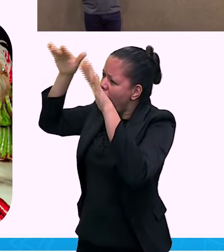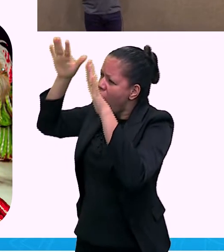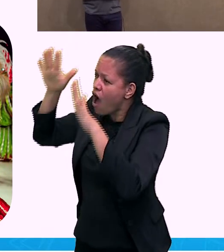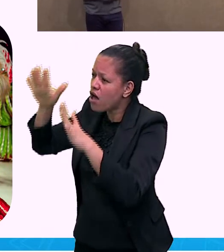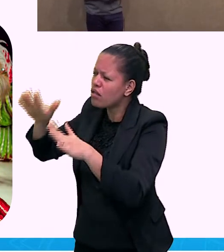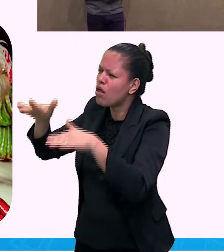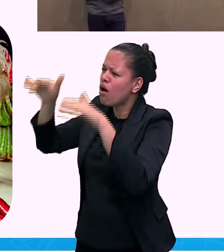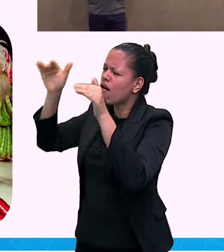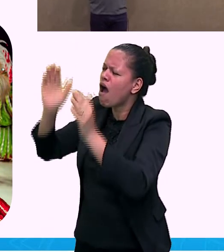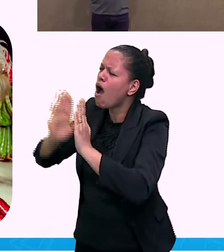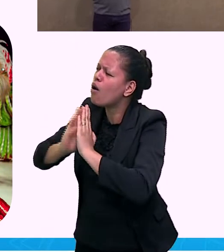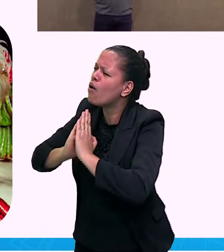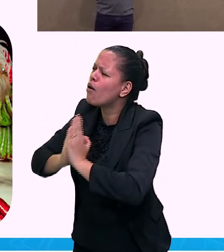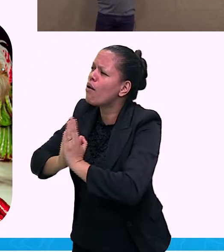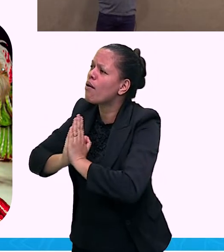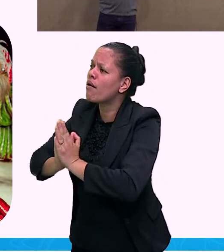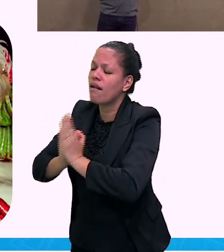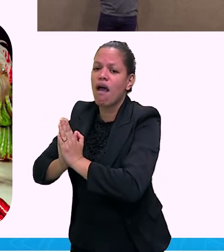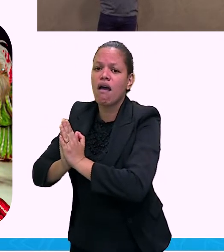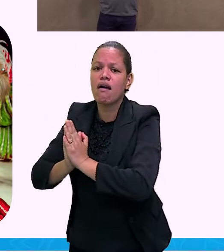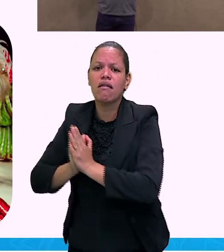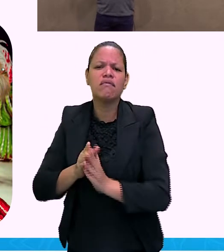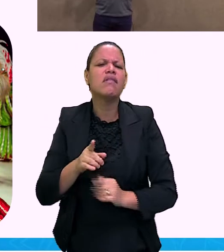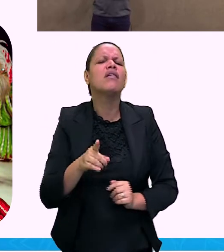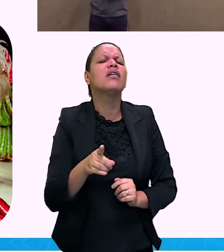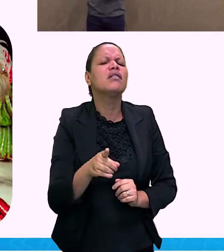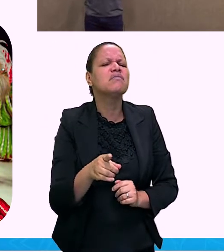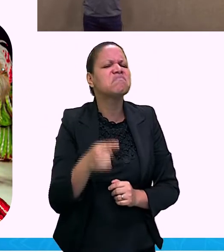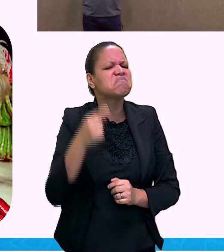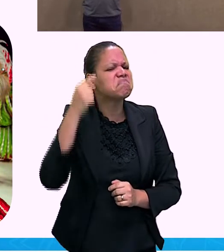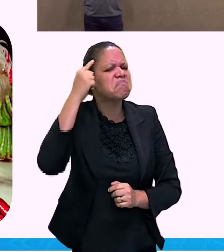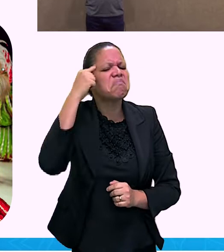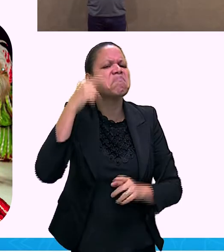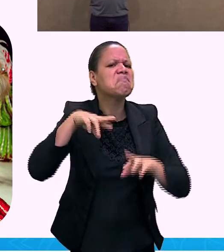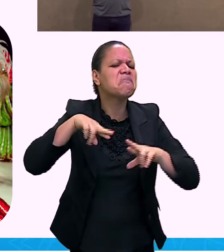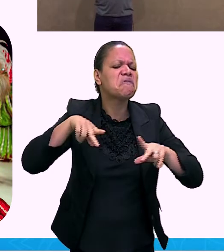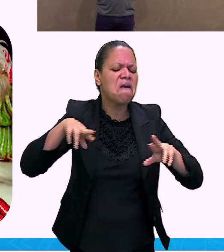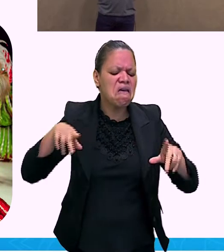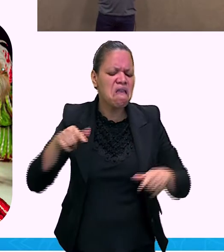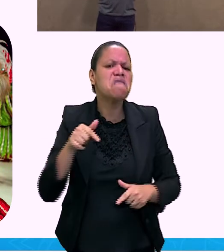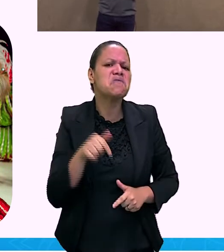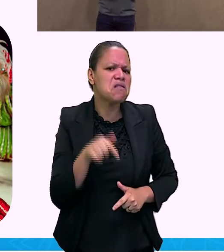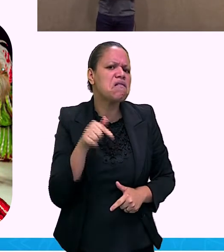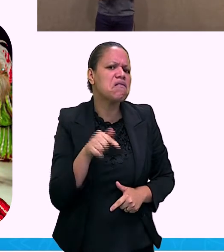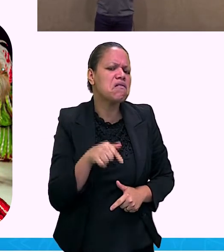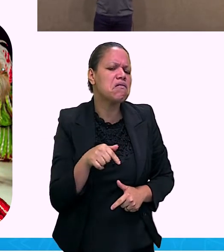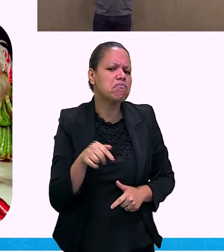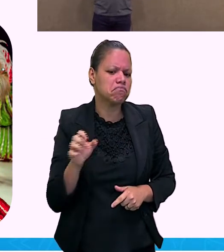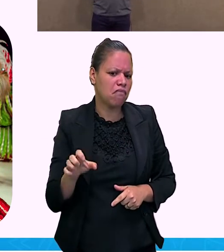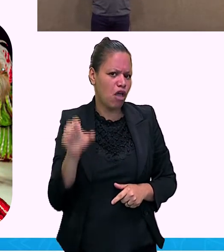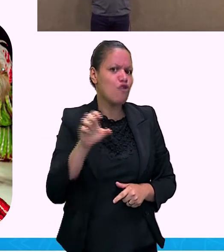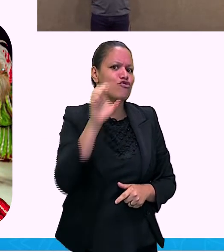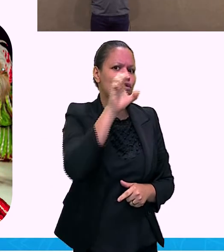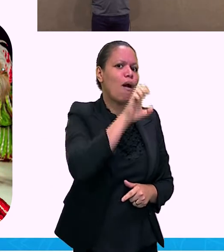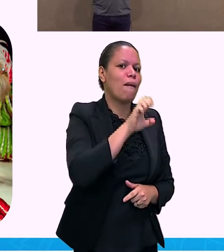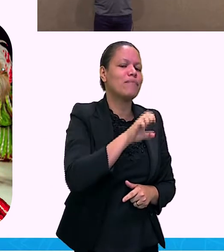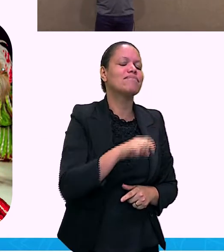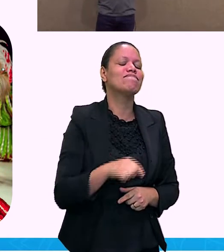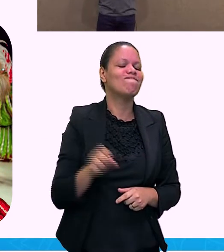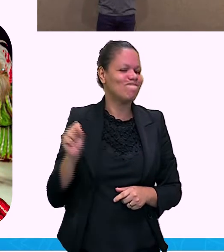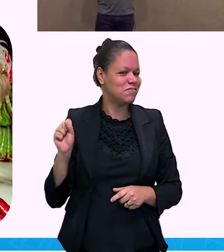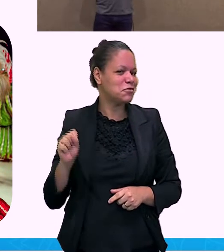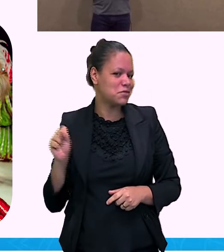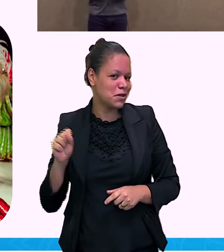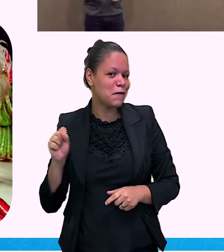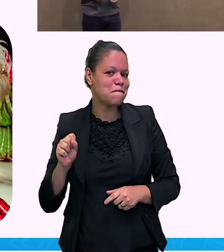suas orações. E que talvez você pensar é diferente daqui da sua região ou da região onde você está assistindo a sua